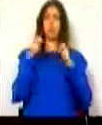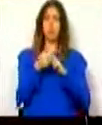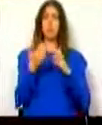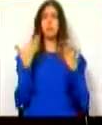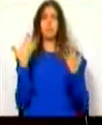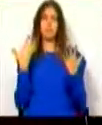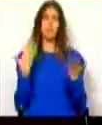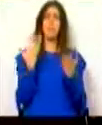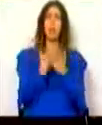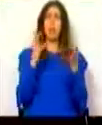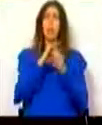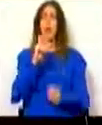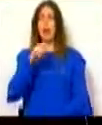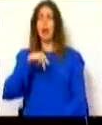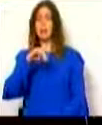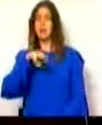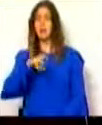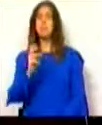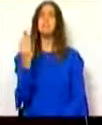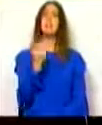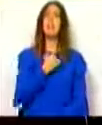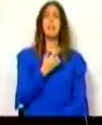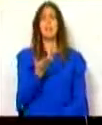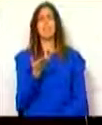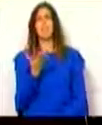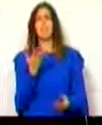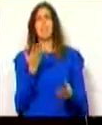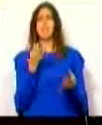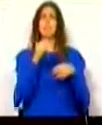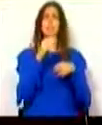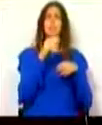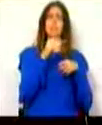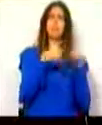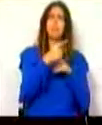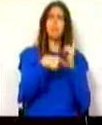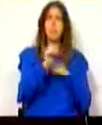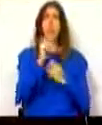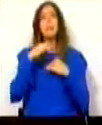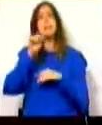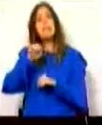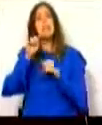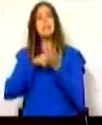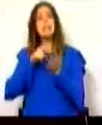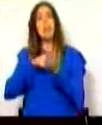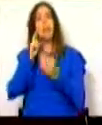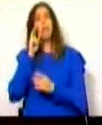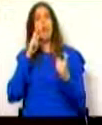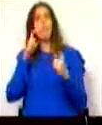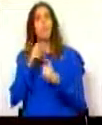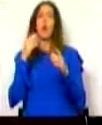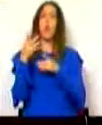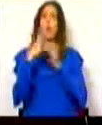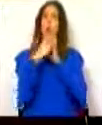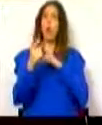que atendem ao ANIME são essencialmente não de dotação, mas sim a necessidade de rever um modelo de